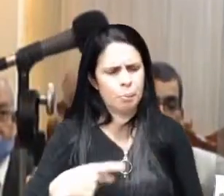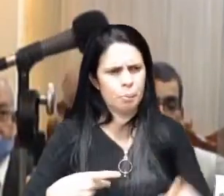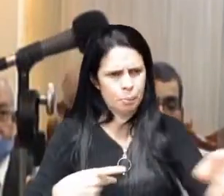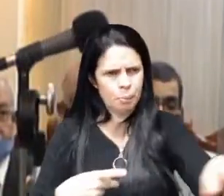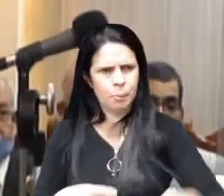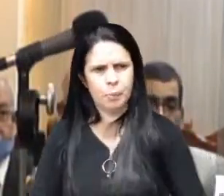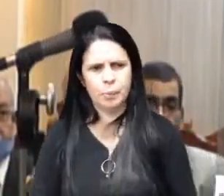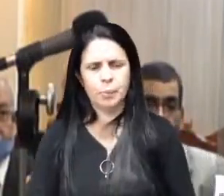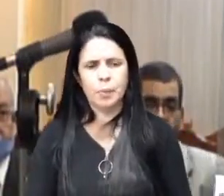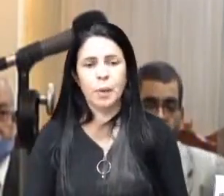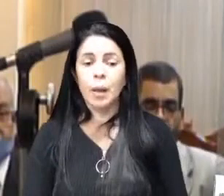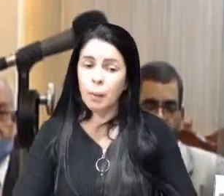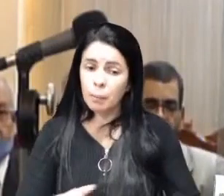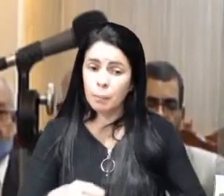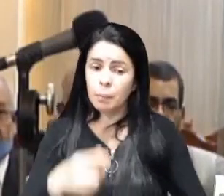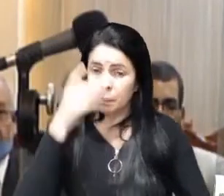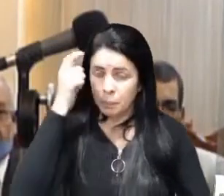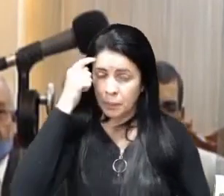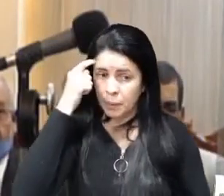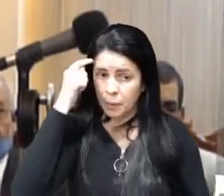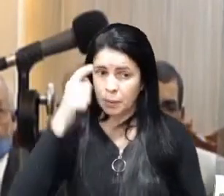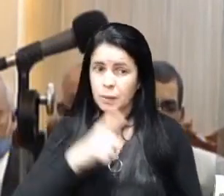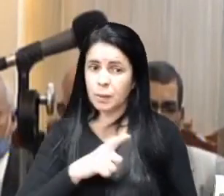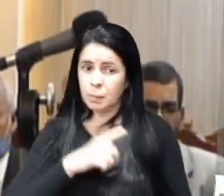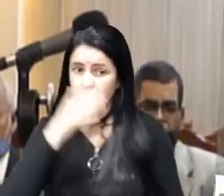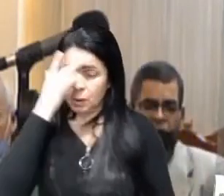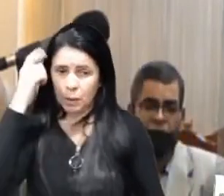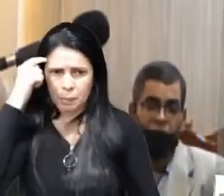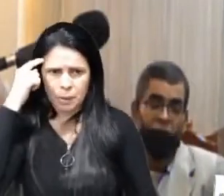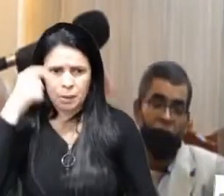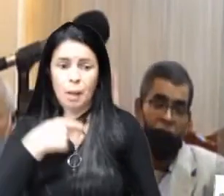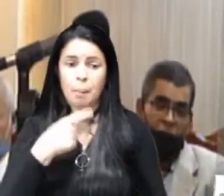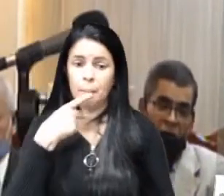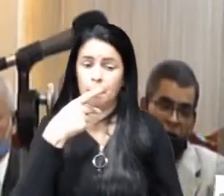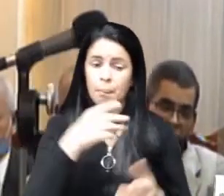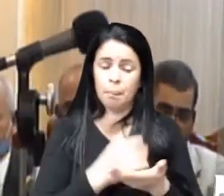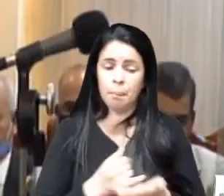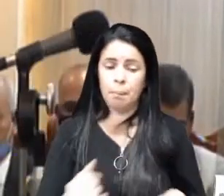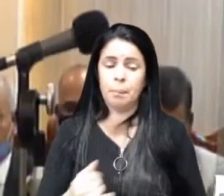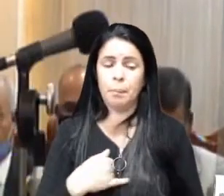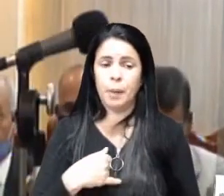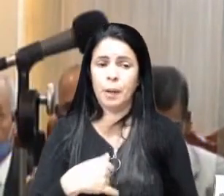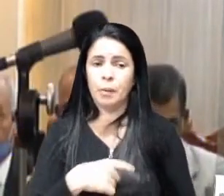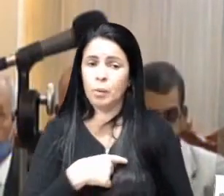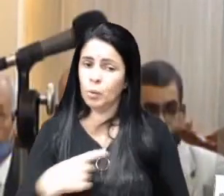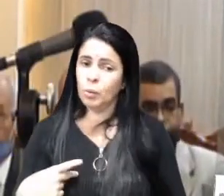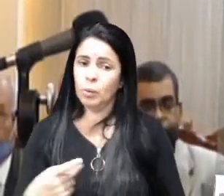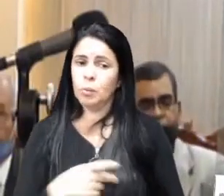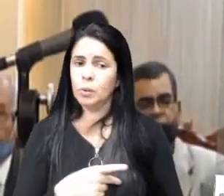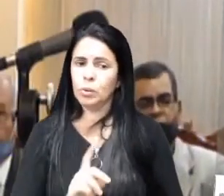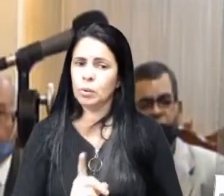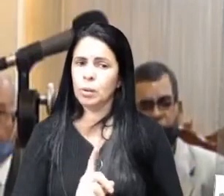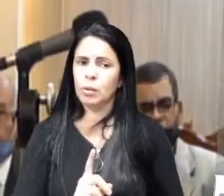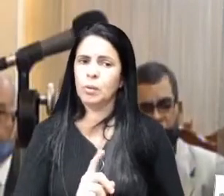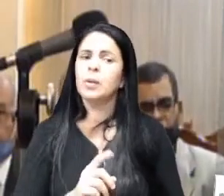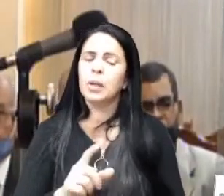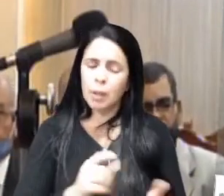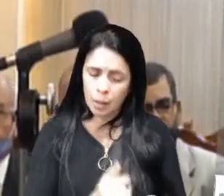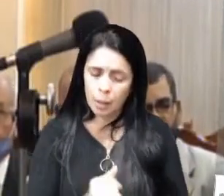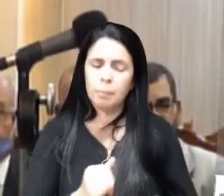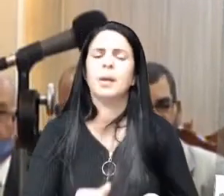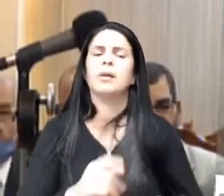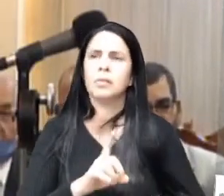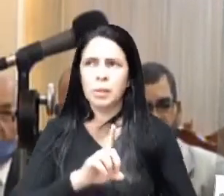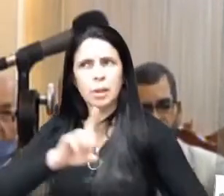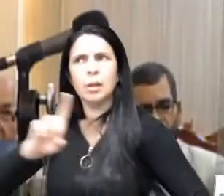a palavra de Deus. Quem crê que é a palavra de Deus? Quem ainda crê nesta palavra? Quem